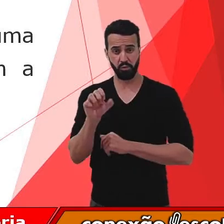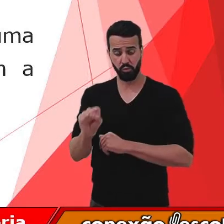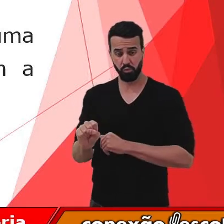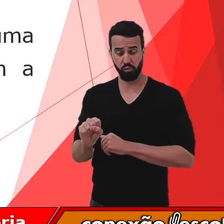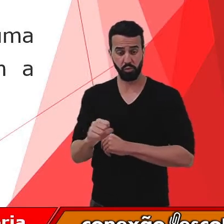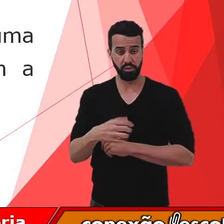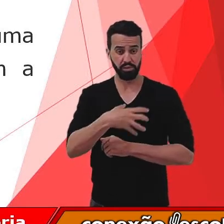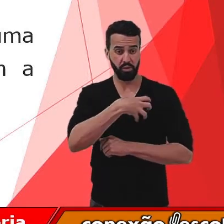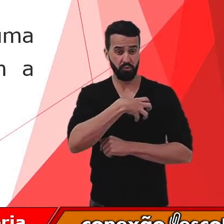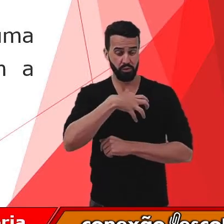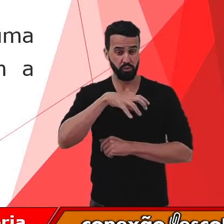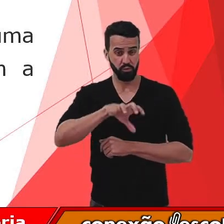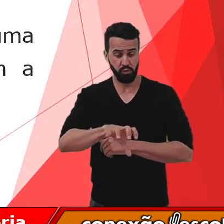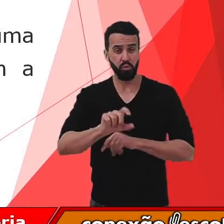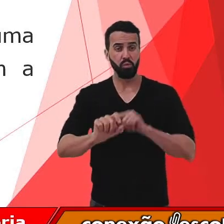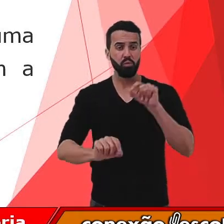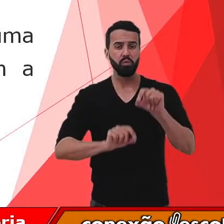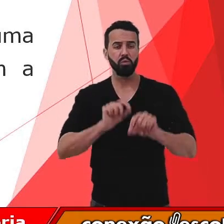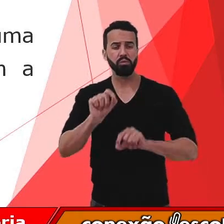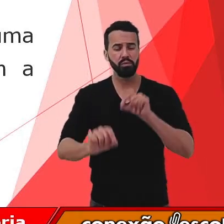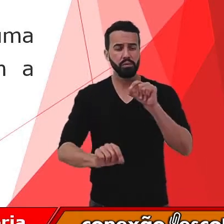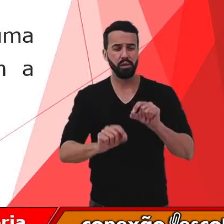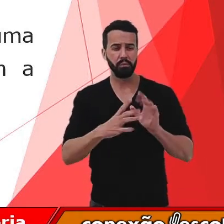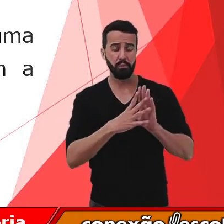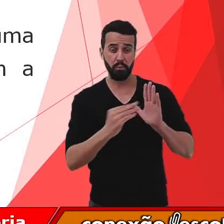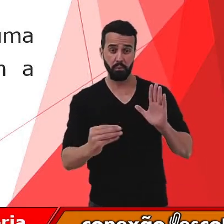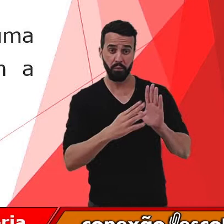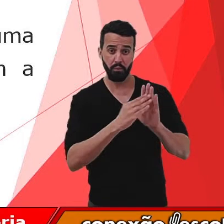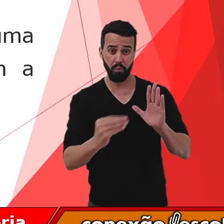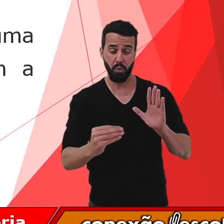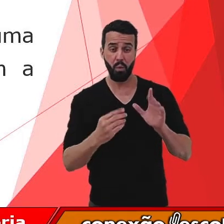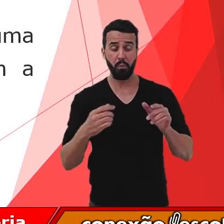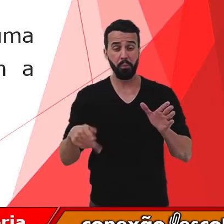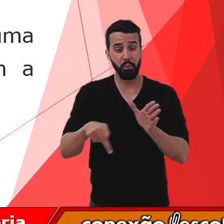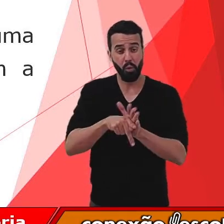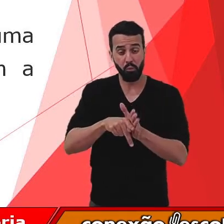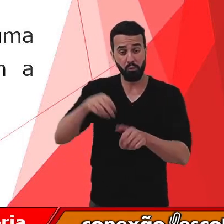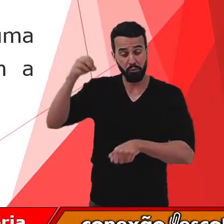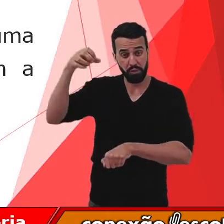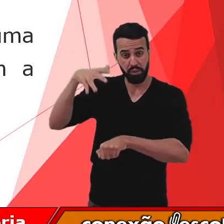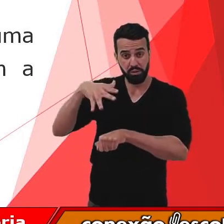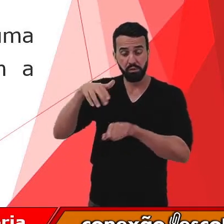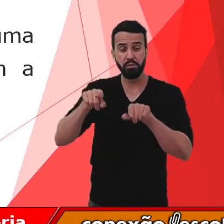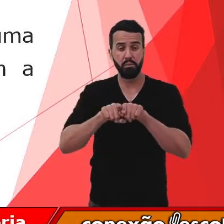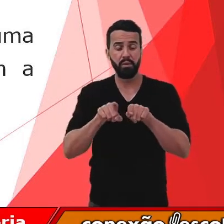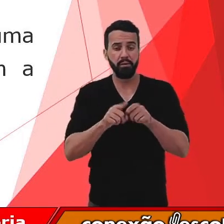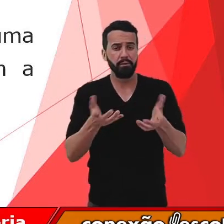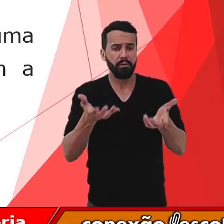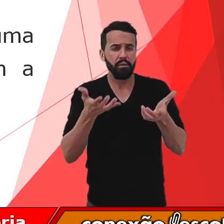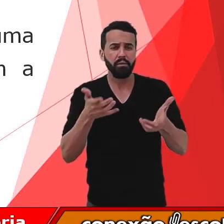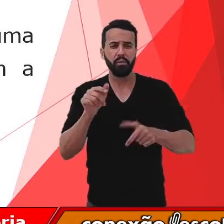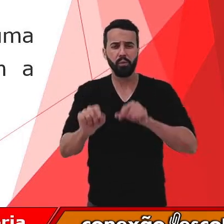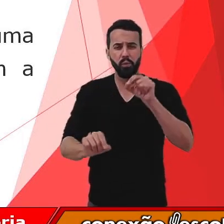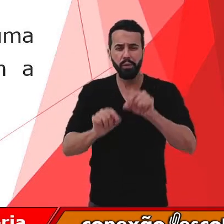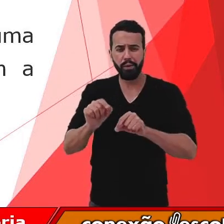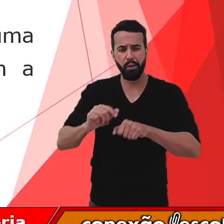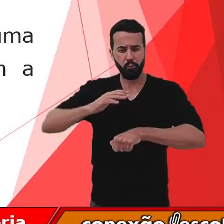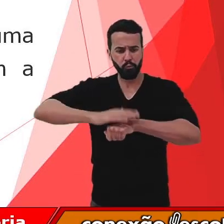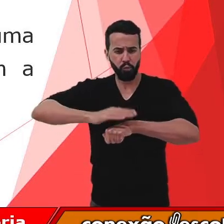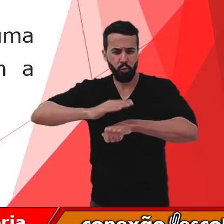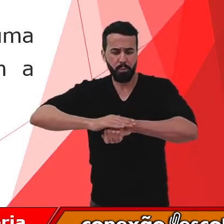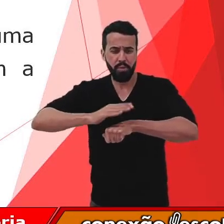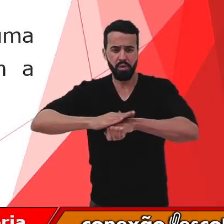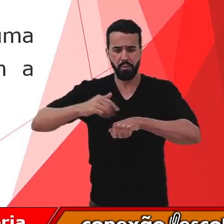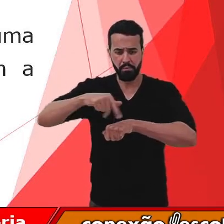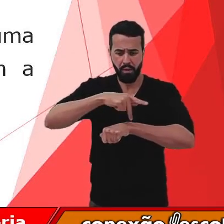foi palco de um movimento que, inspirado pelos ideais da Revolução Francesa, buscava maior autonomia do país